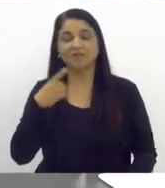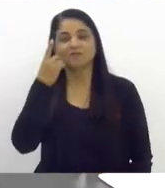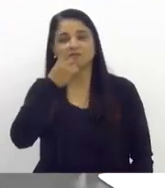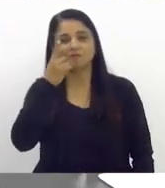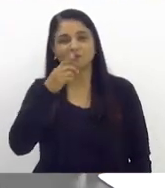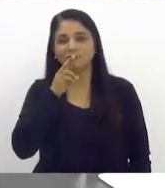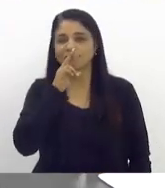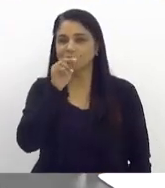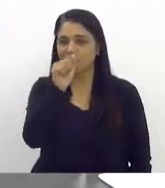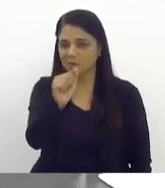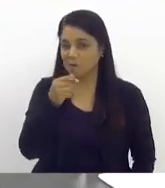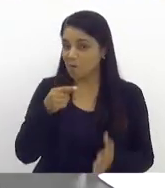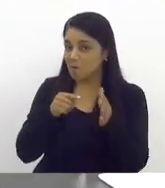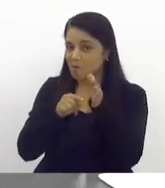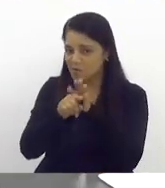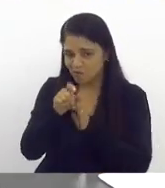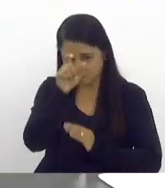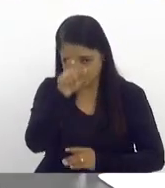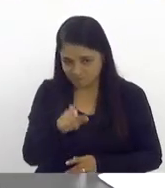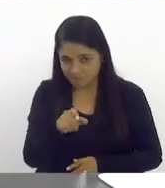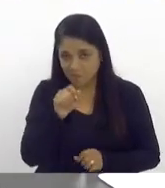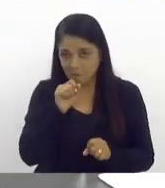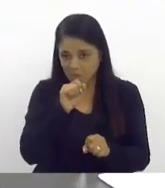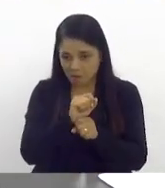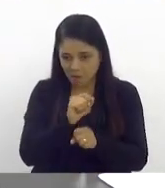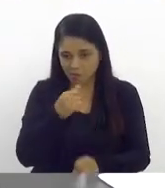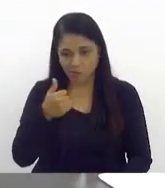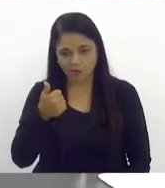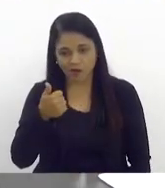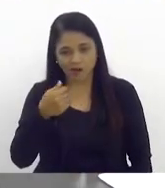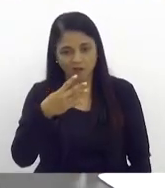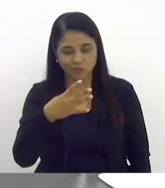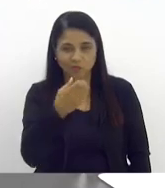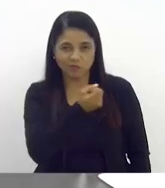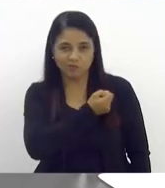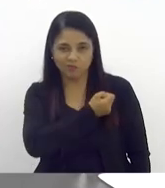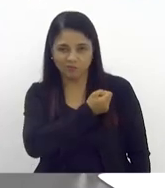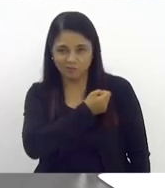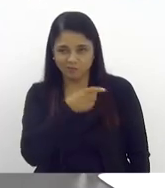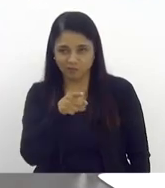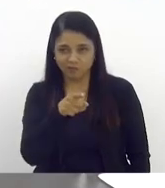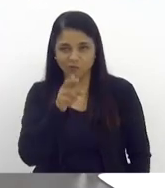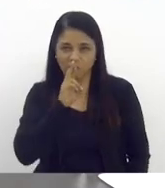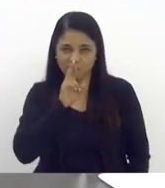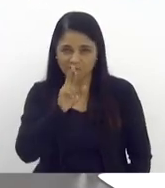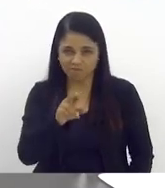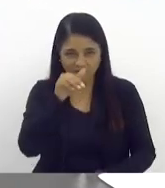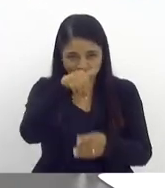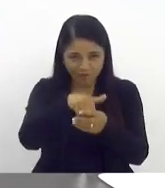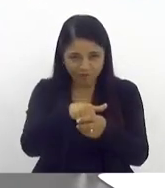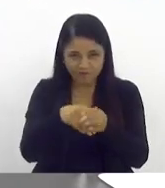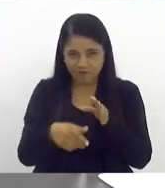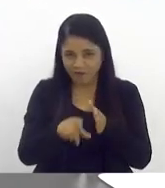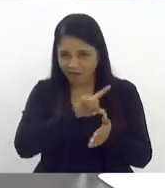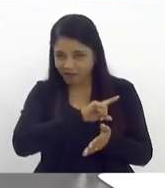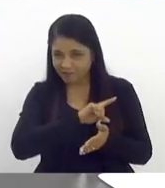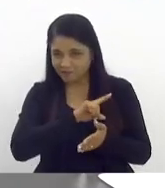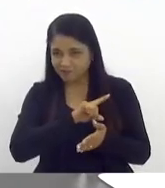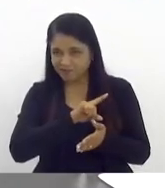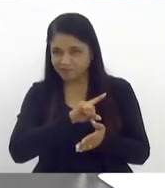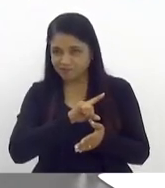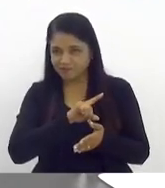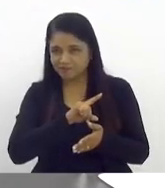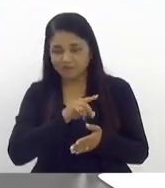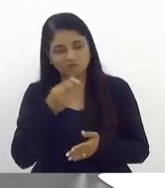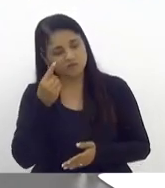pergunta só. Vossa Excelência não parou nesse 14 de vossa autoria em vista do resultado da votação anterior? Não, eu não sei